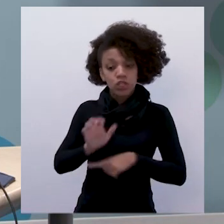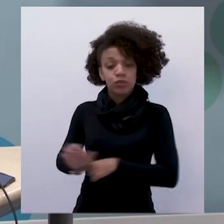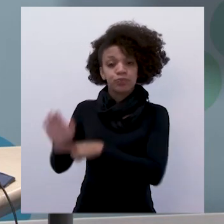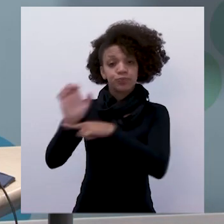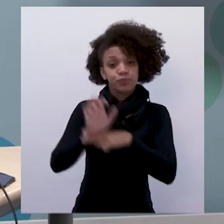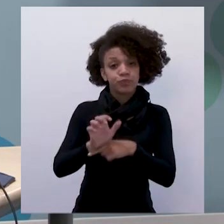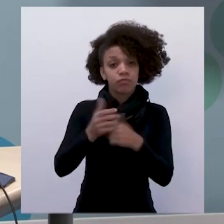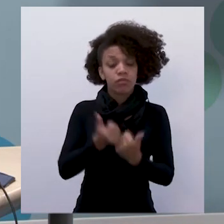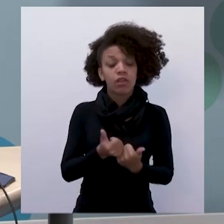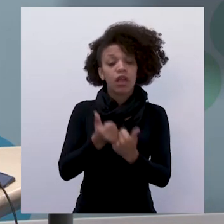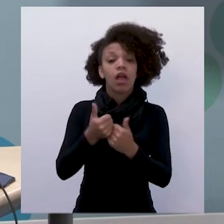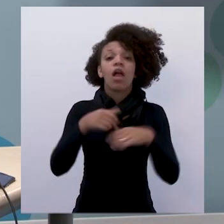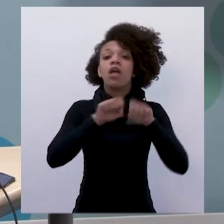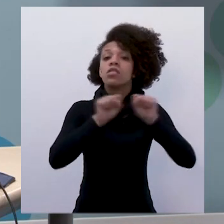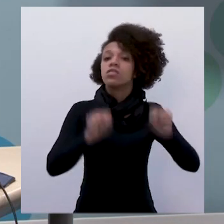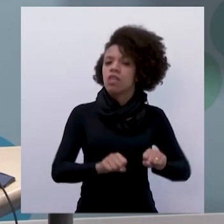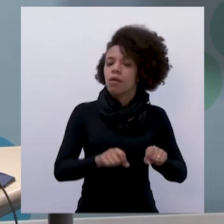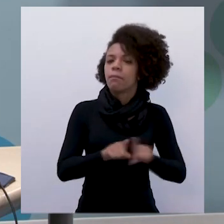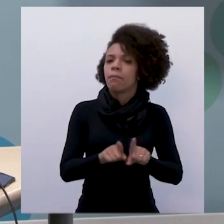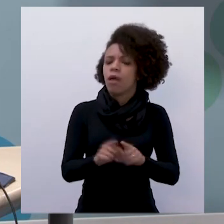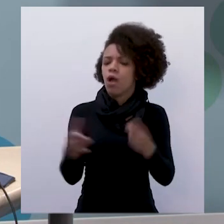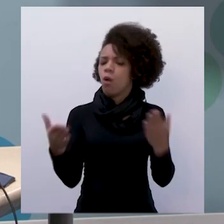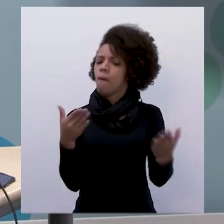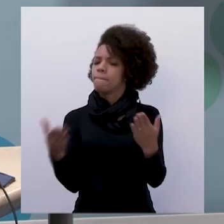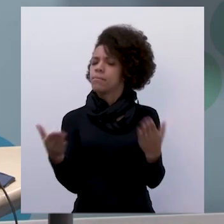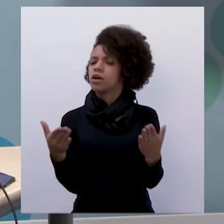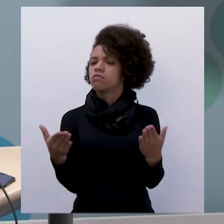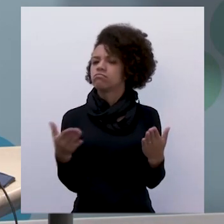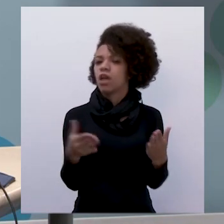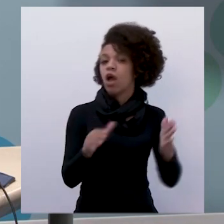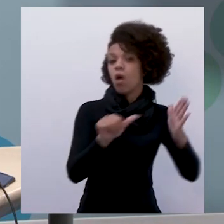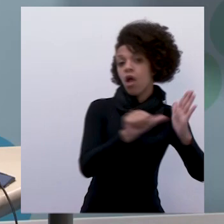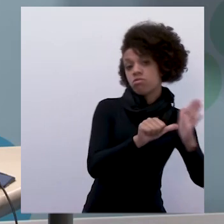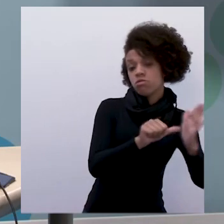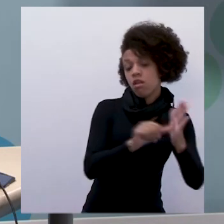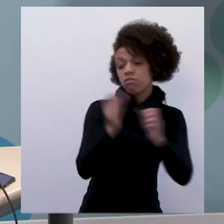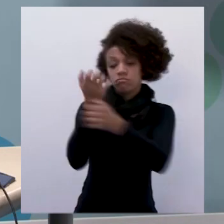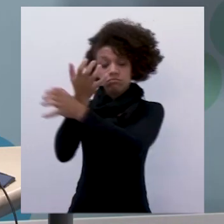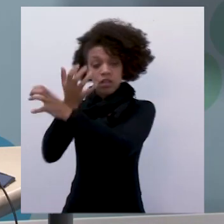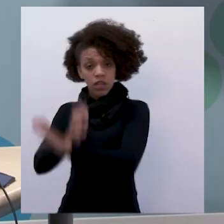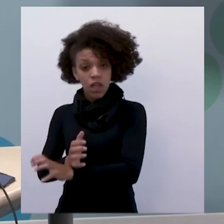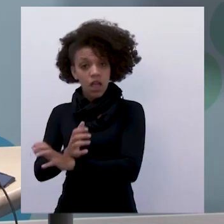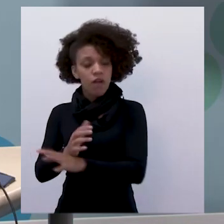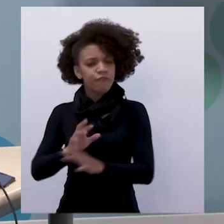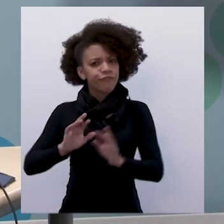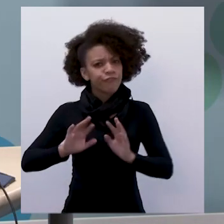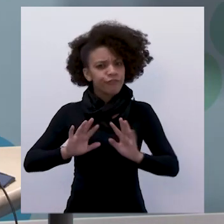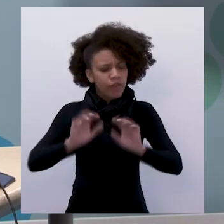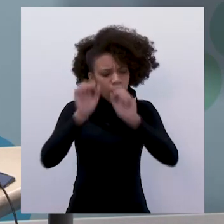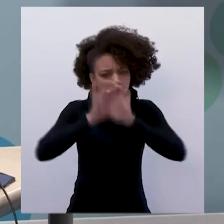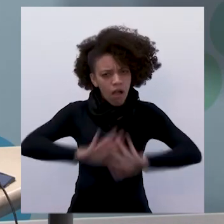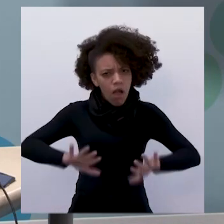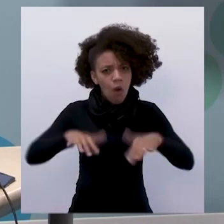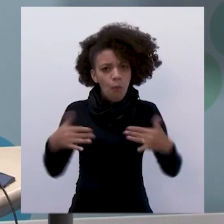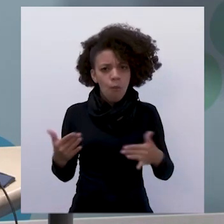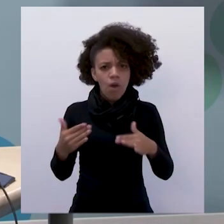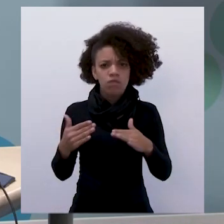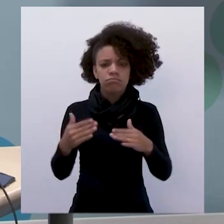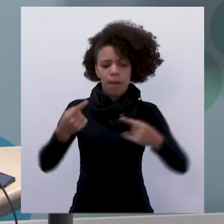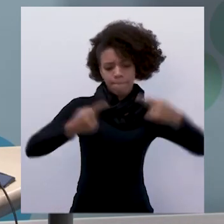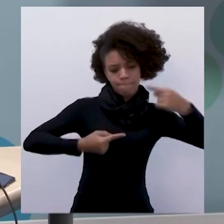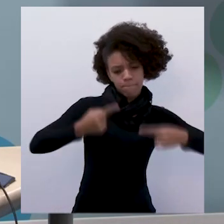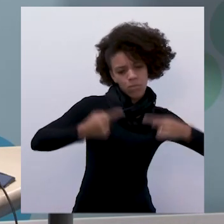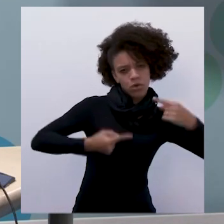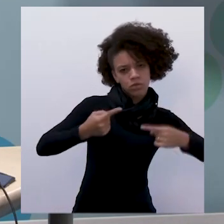sistemas. Quando a gente compara Atenas com Esparta, isso fica muito claro, porque tanto a estrutura da